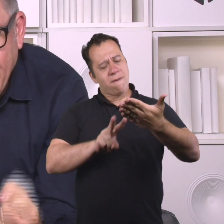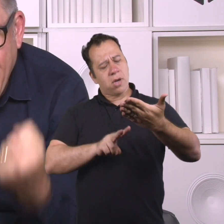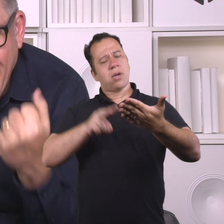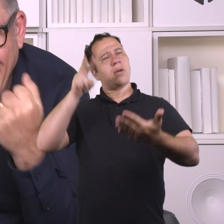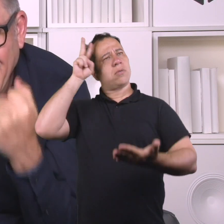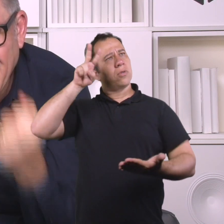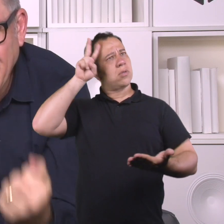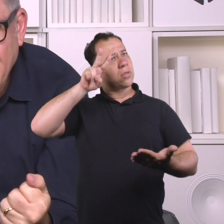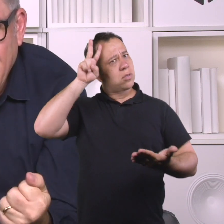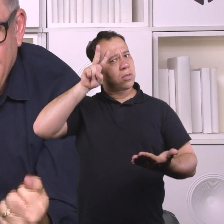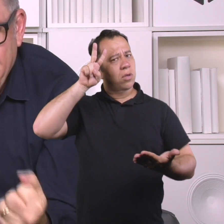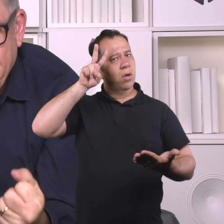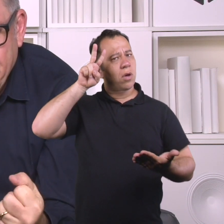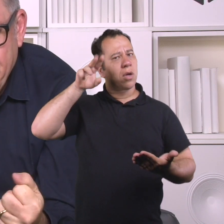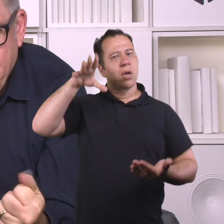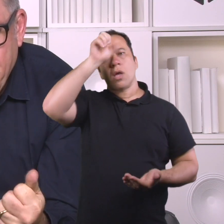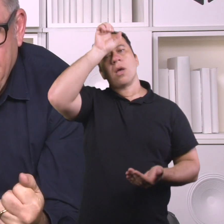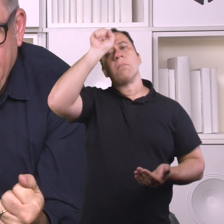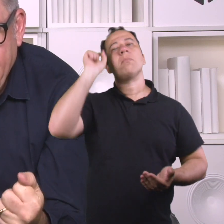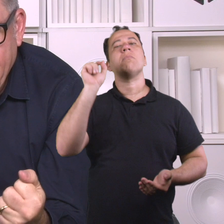Riqueza que é retida